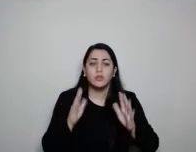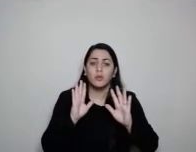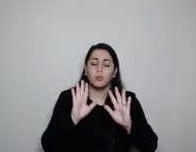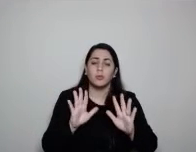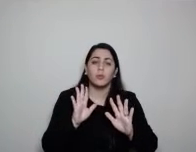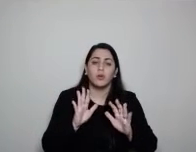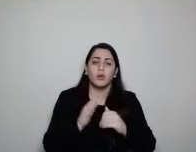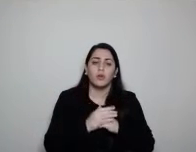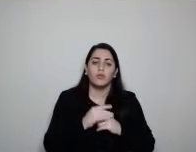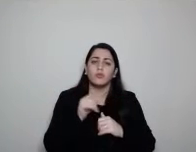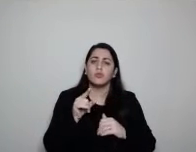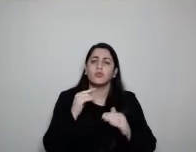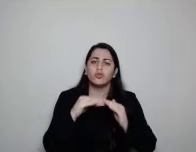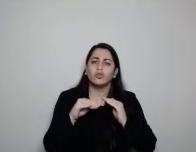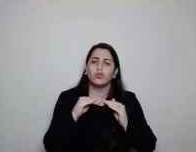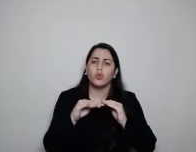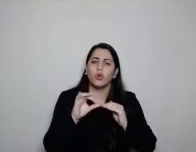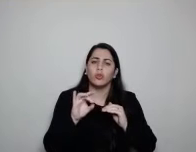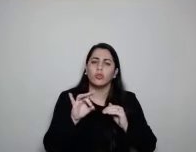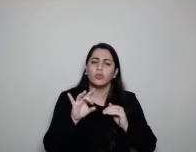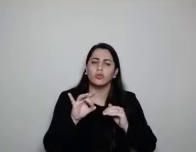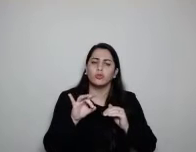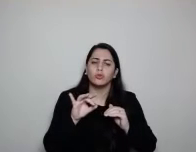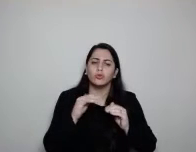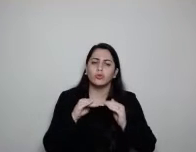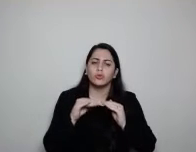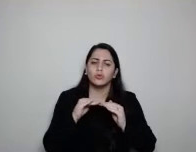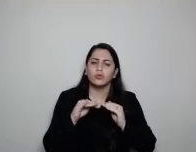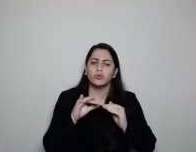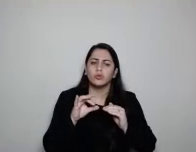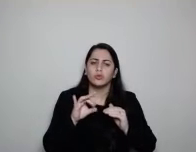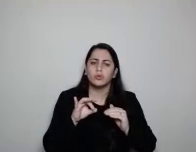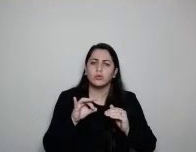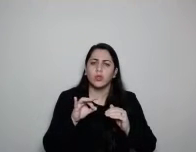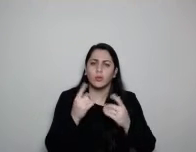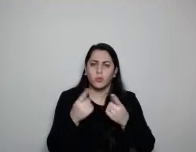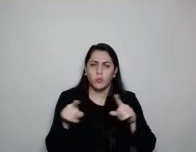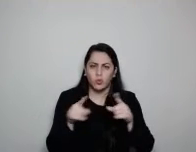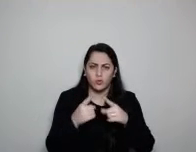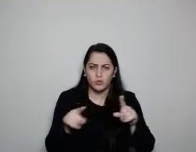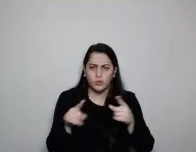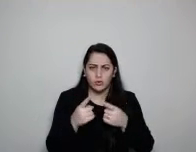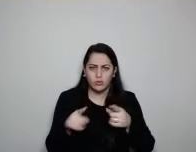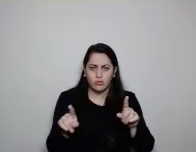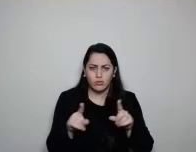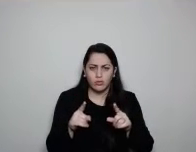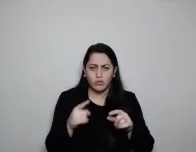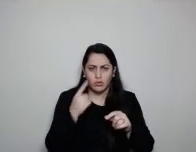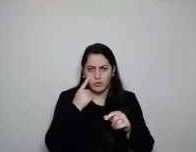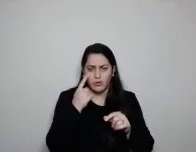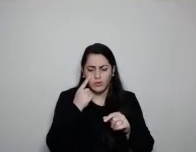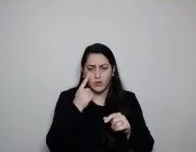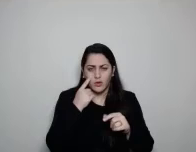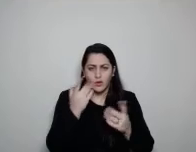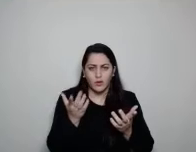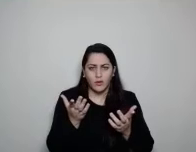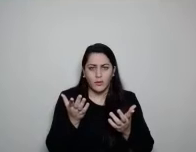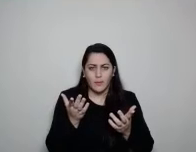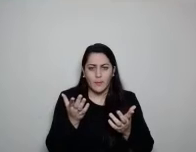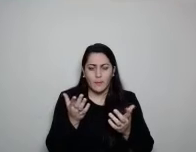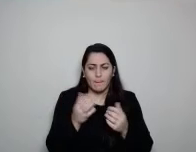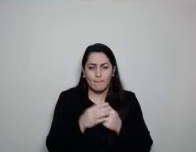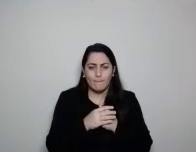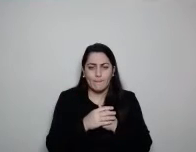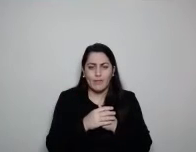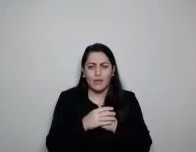discorda, só pede a exclusão da musicoterapia, que, pelo que analisei, não está na sentença da